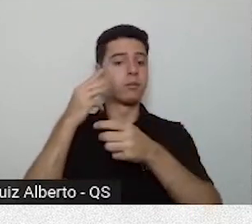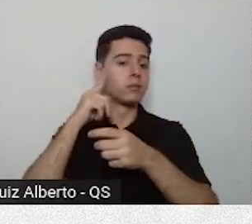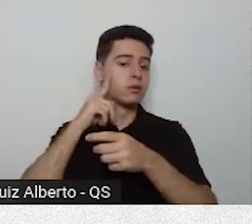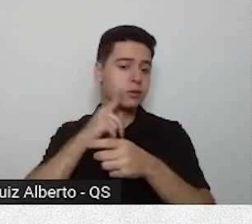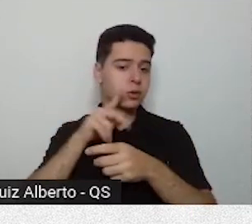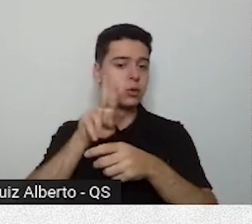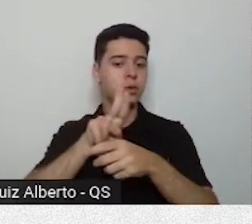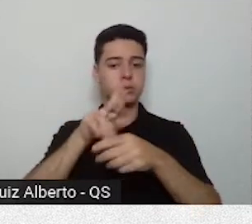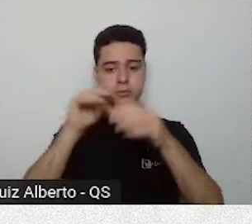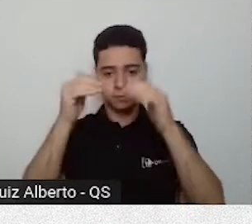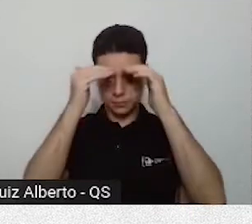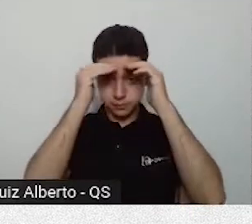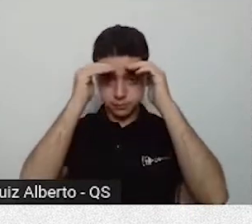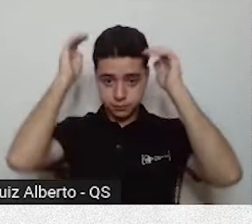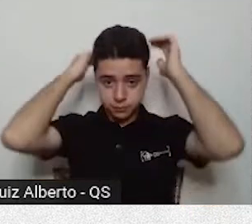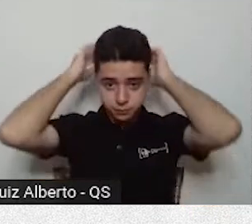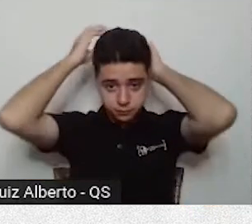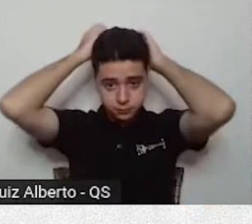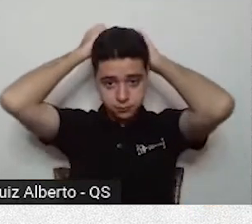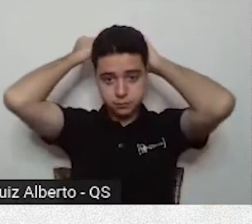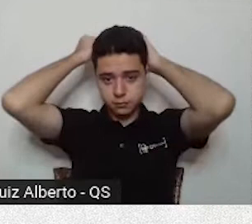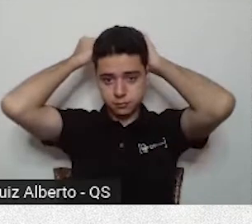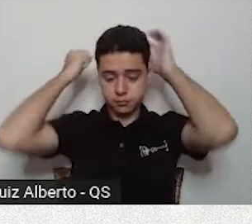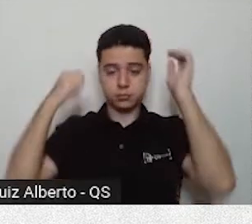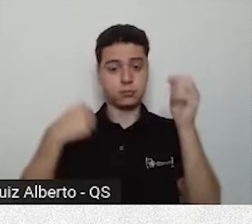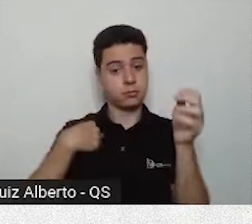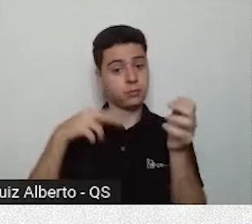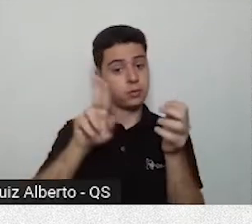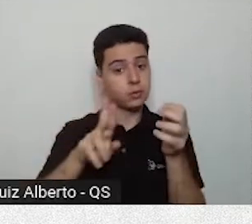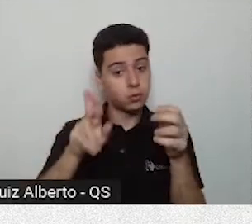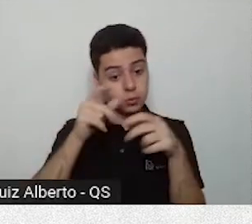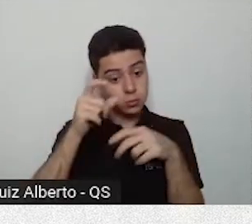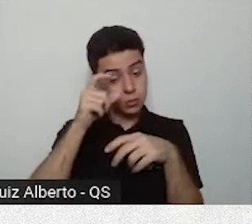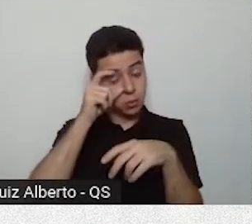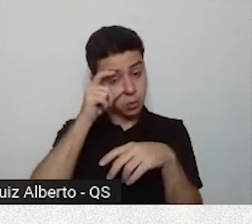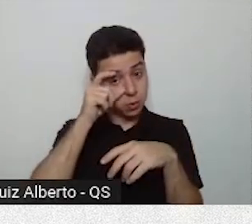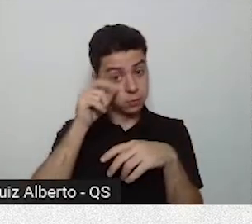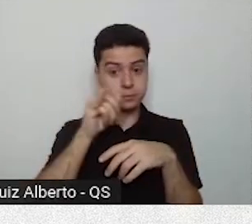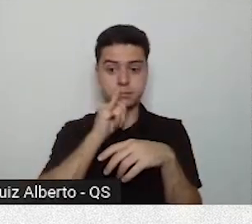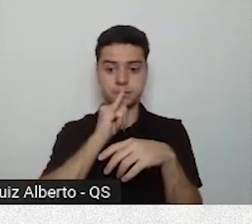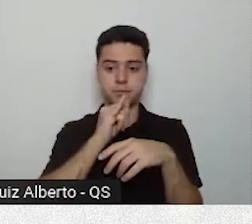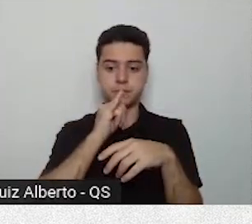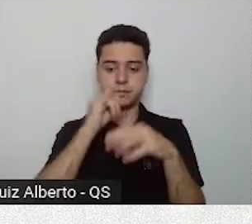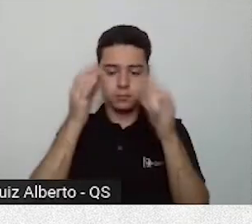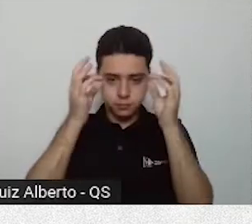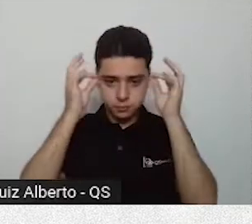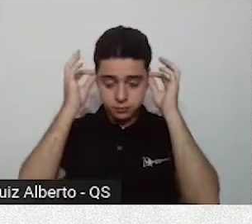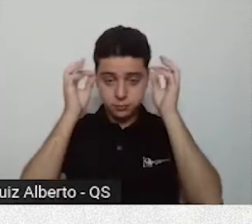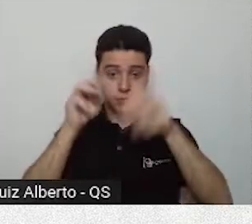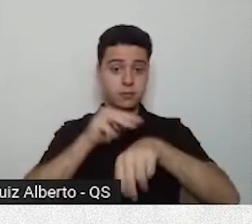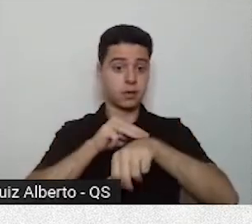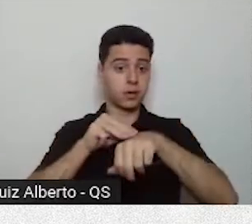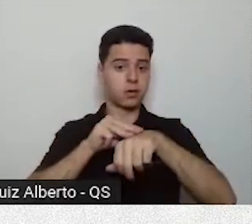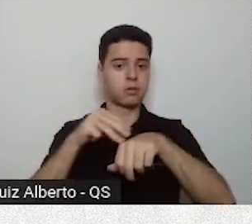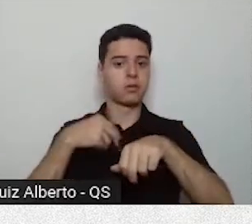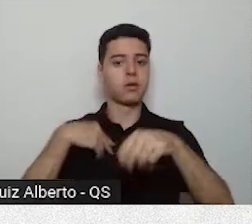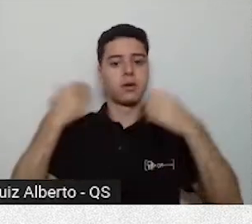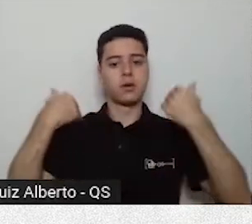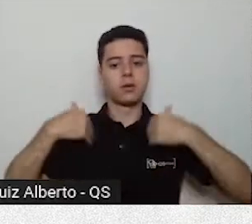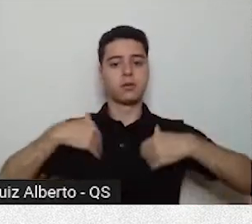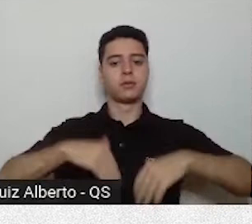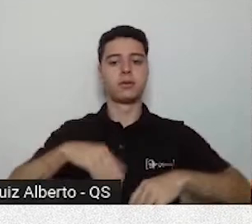está amarrado, estou de óculos de grau com uma armação marrom, estou vestindo uma blusa azul